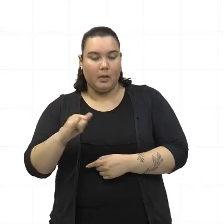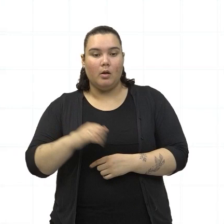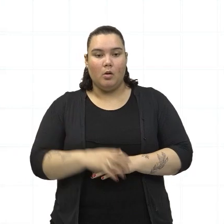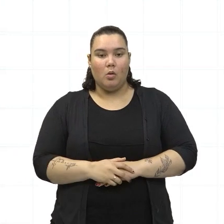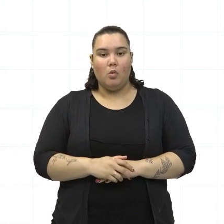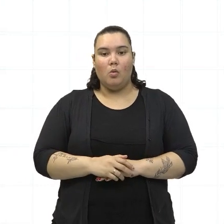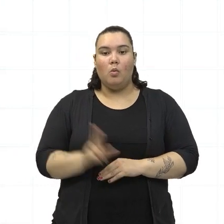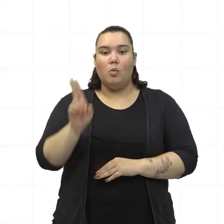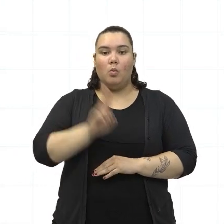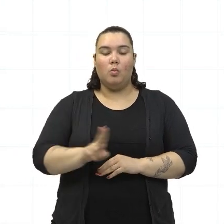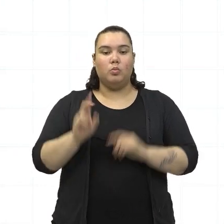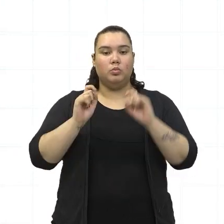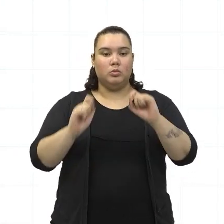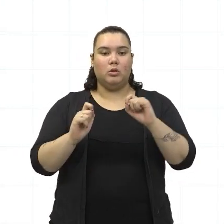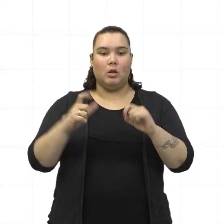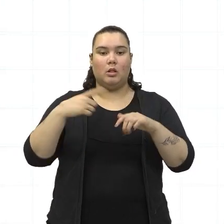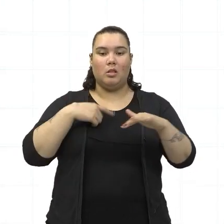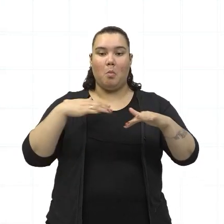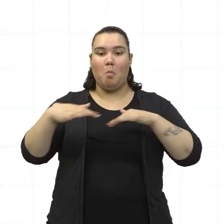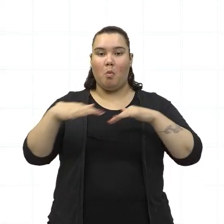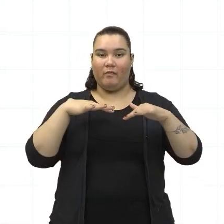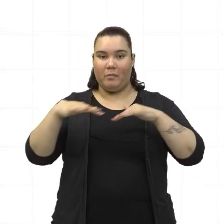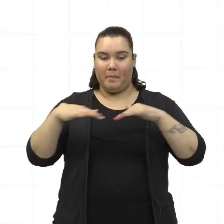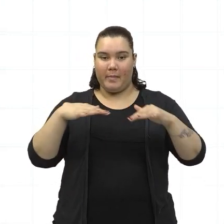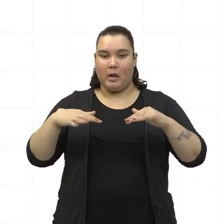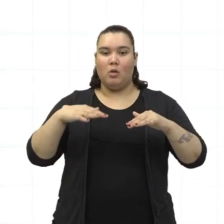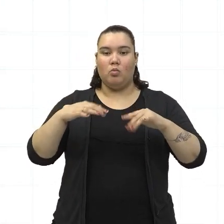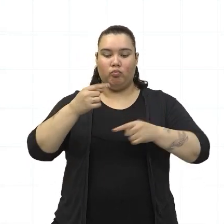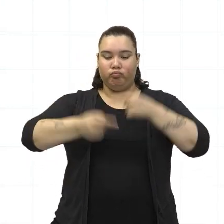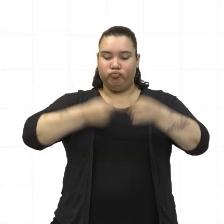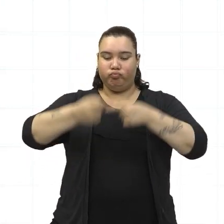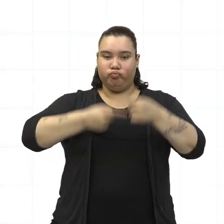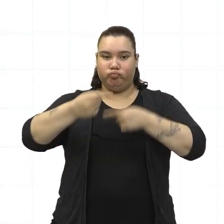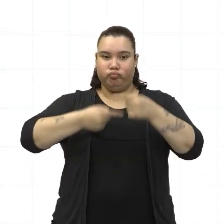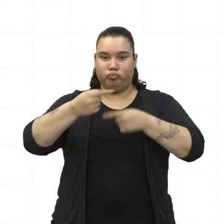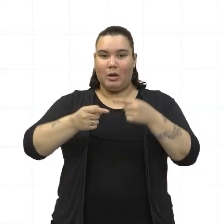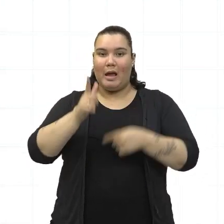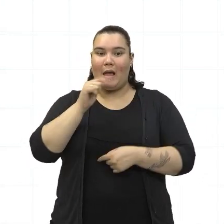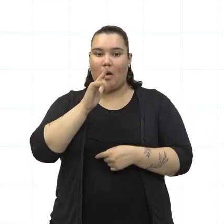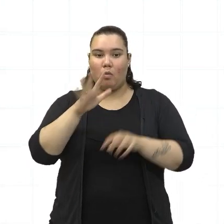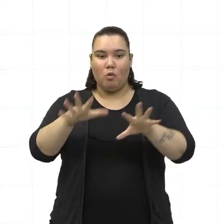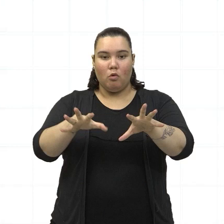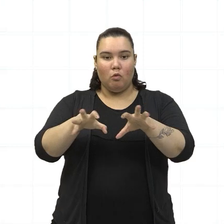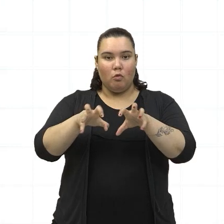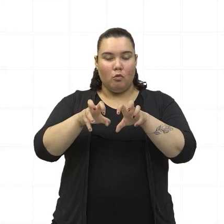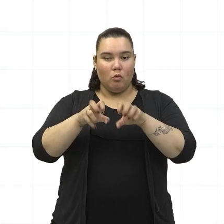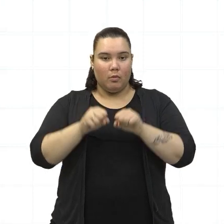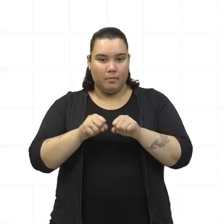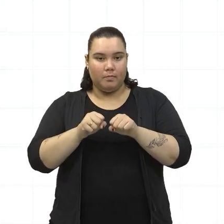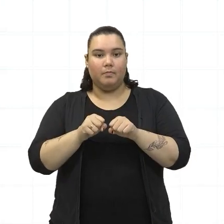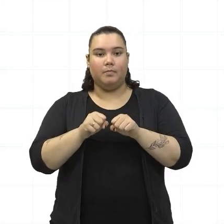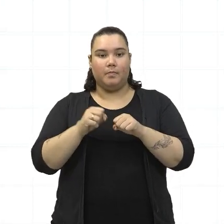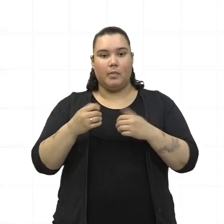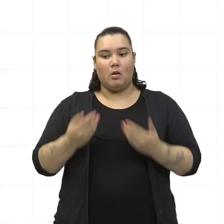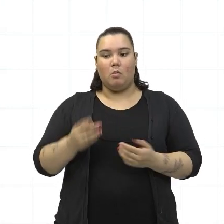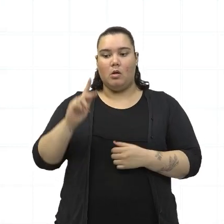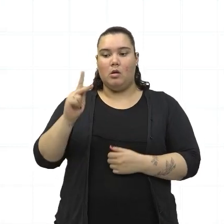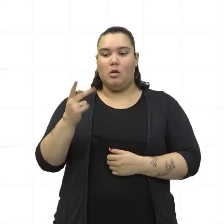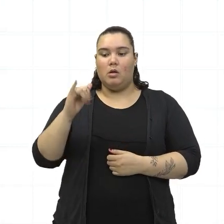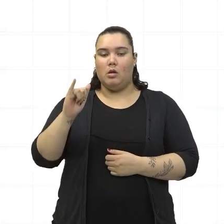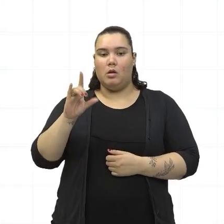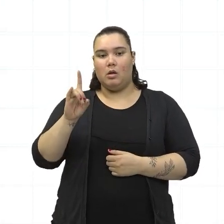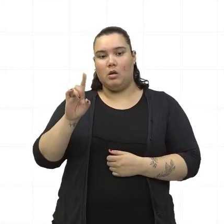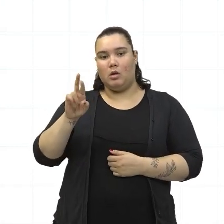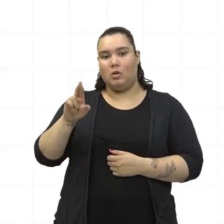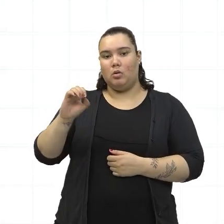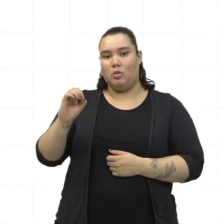que funciona por meio da movimentação de turbinas pela força da água, né? Então, como o nome diz, aí, ó, hidrelétrica,